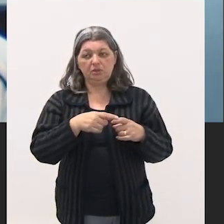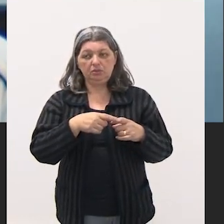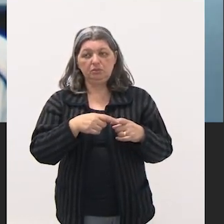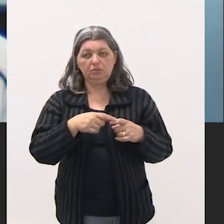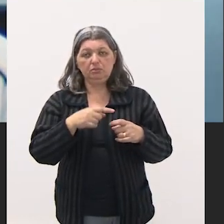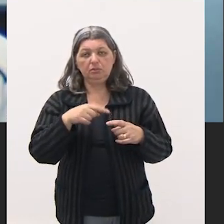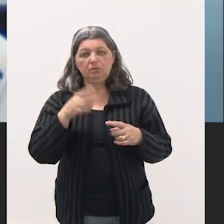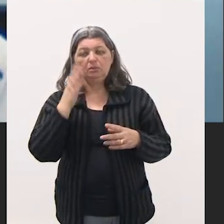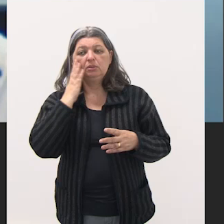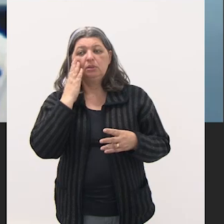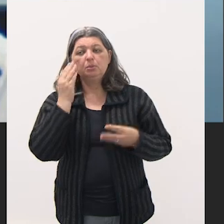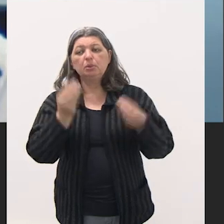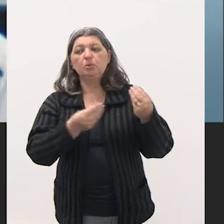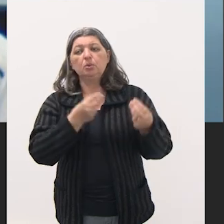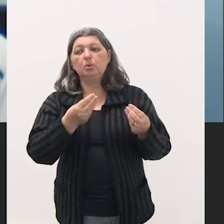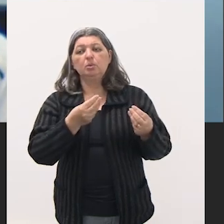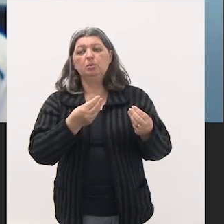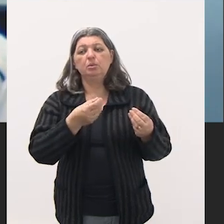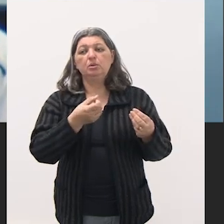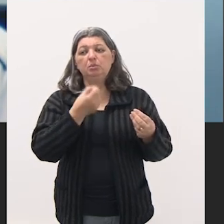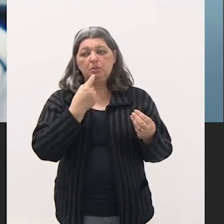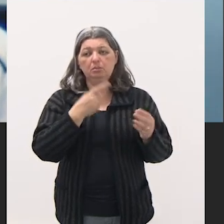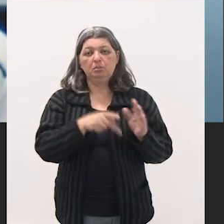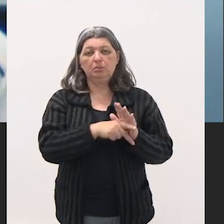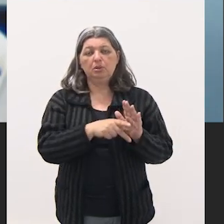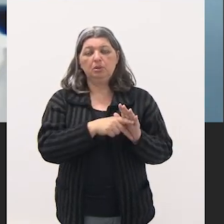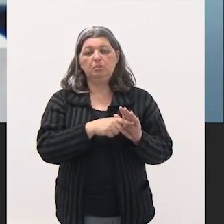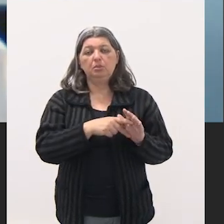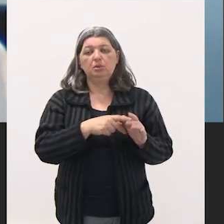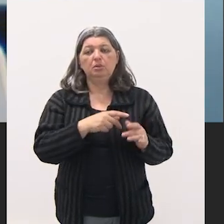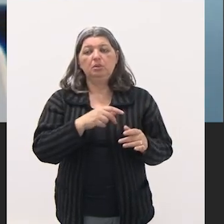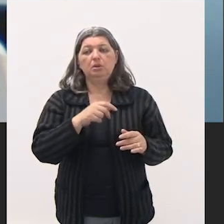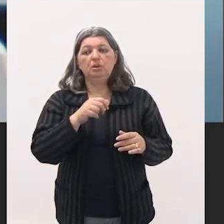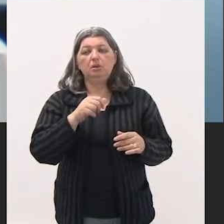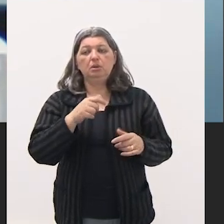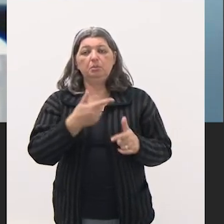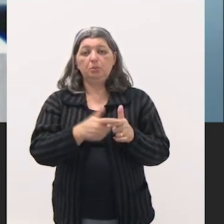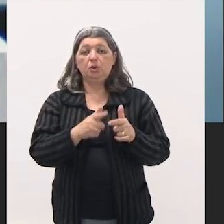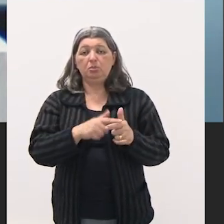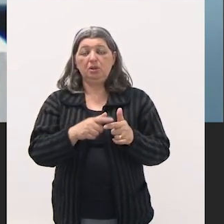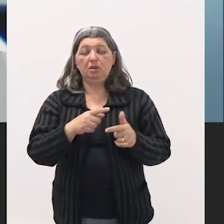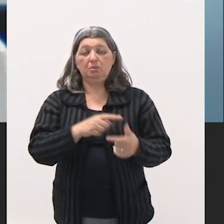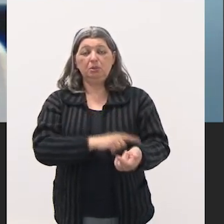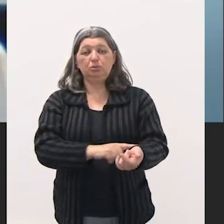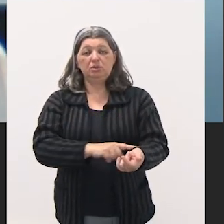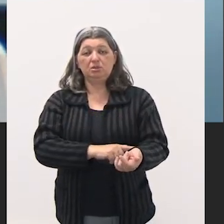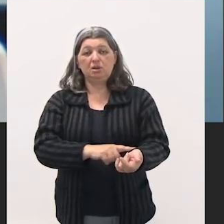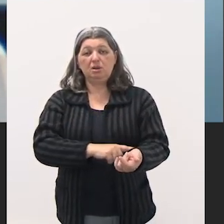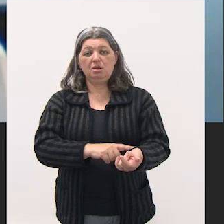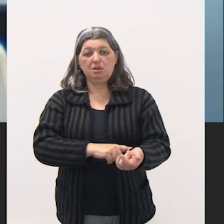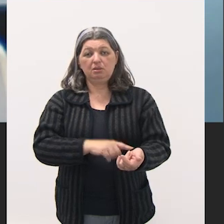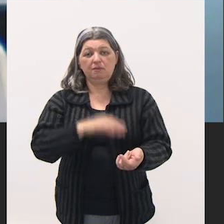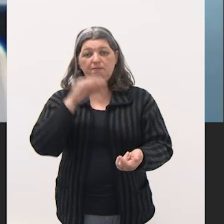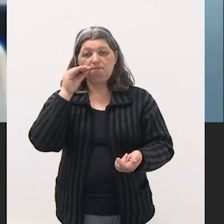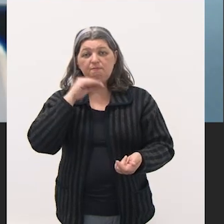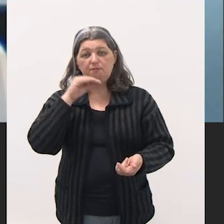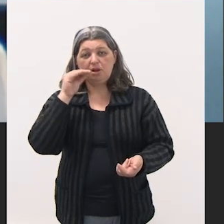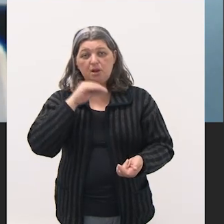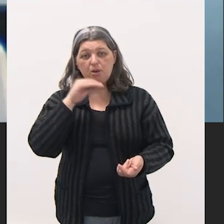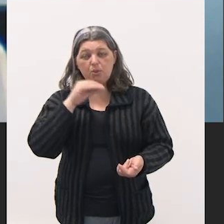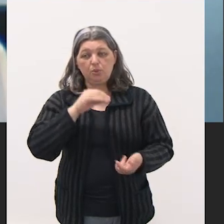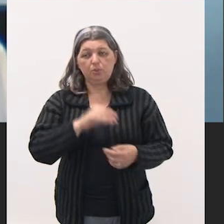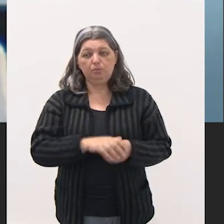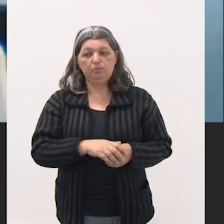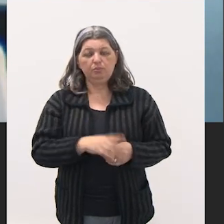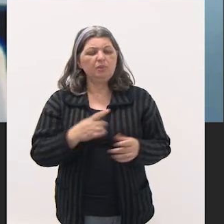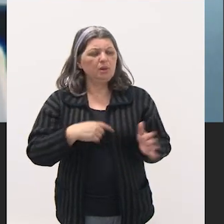porque ela estava sangrando há muito tempo, ela estava muito anêmica, e eu queria saber se ela estava passando